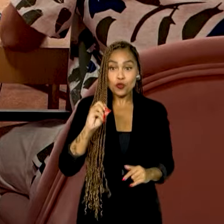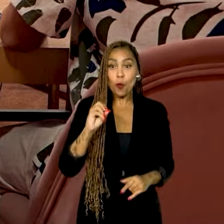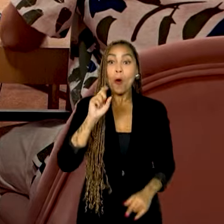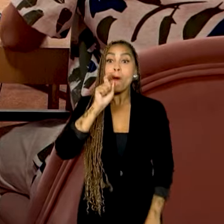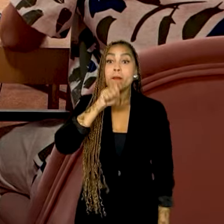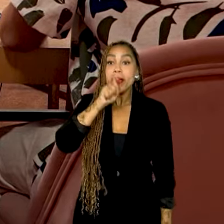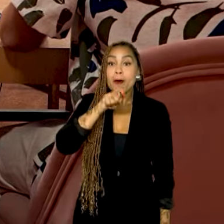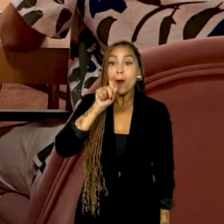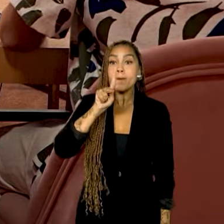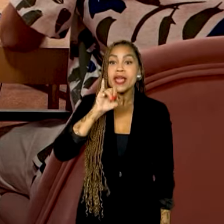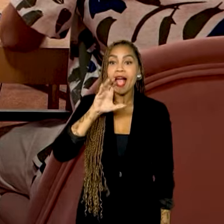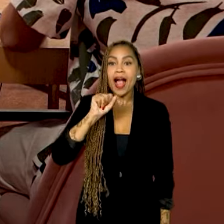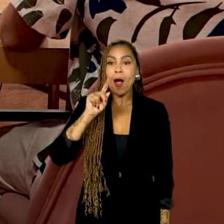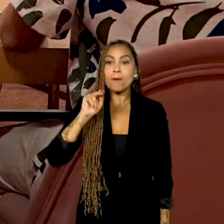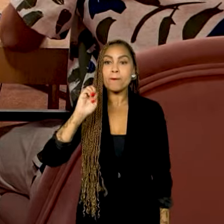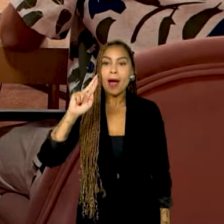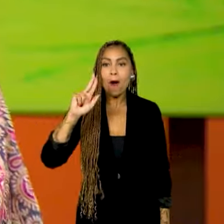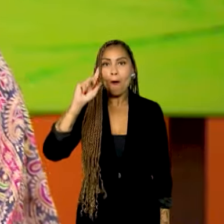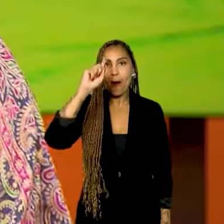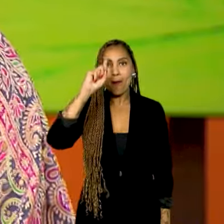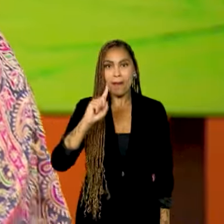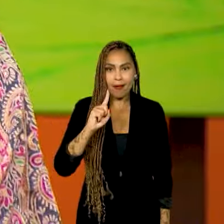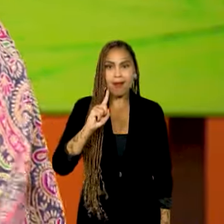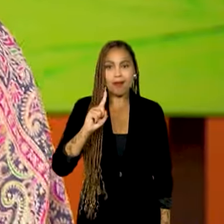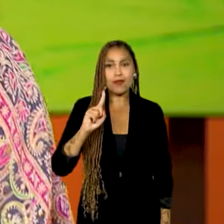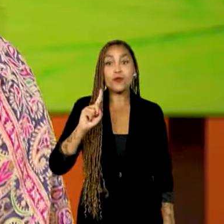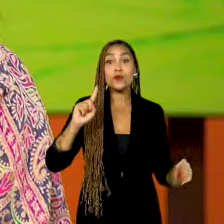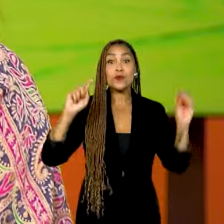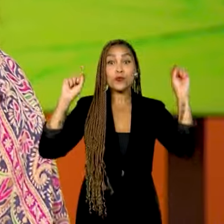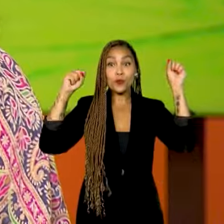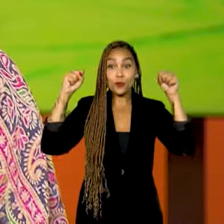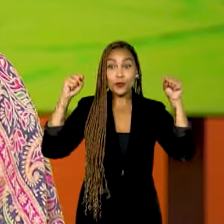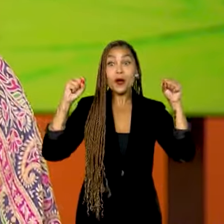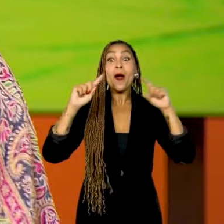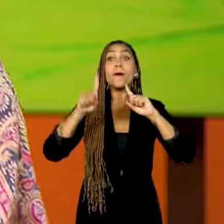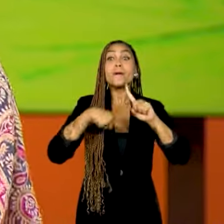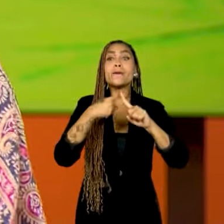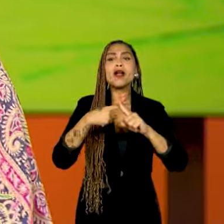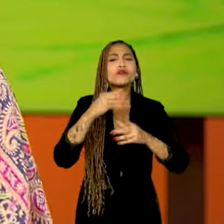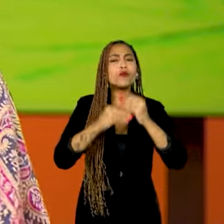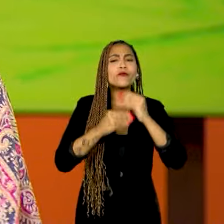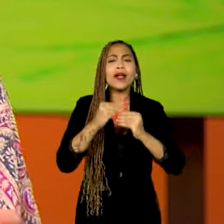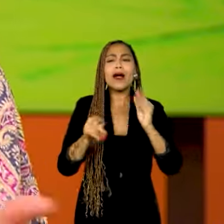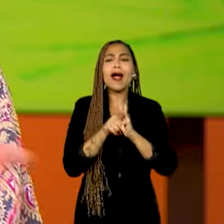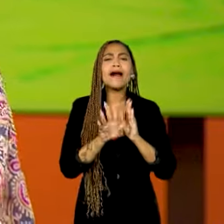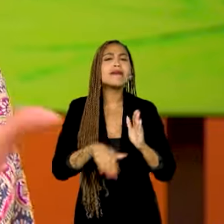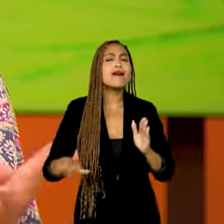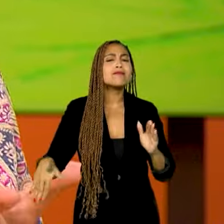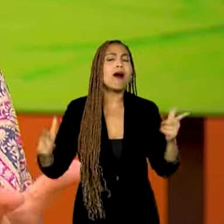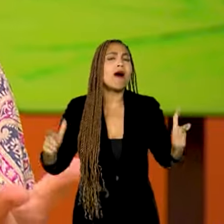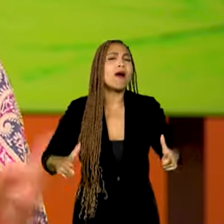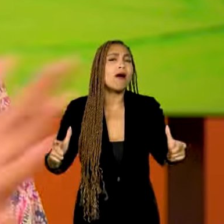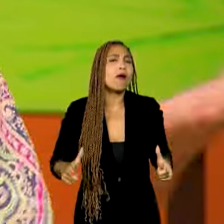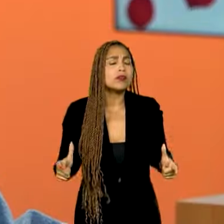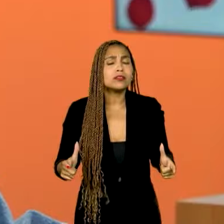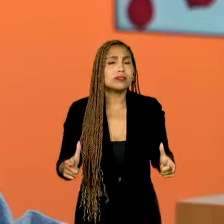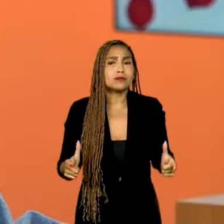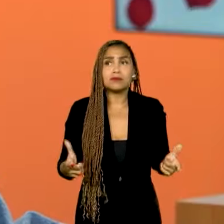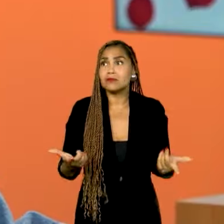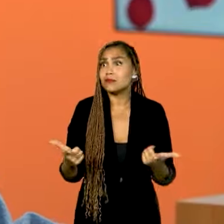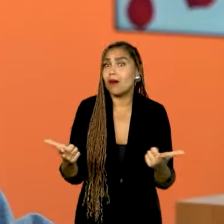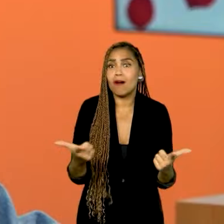referência. É lógico. Né? Xuxa, vem aí, mas... Uma novela infantil, cadê... É verdade, porque não tem, né? E